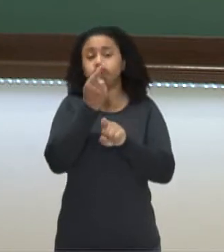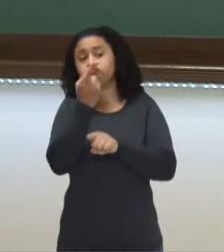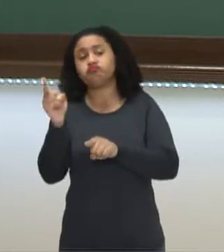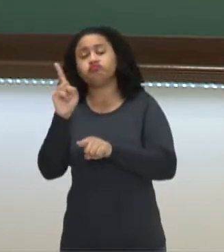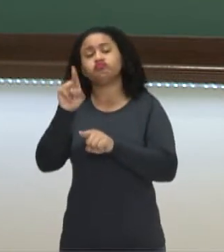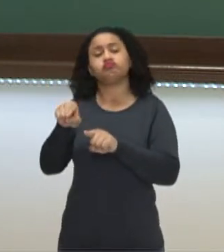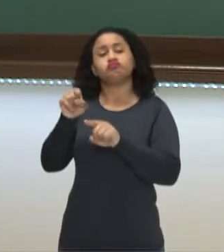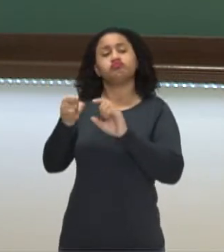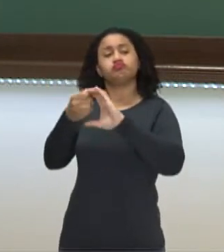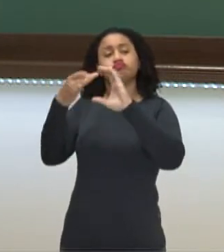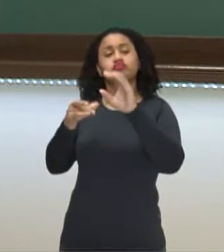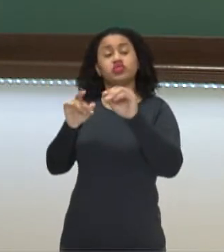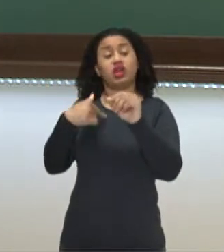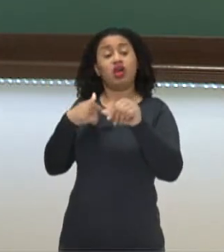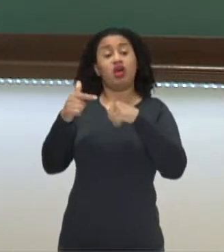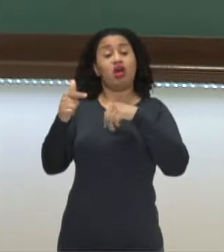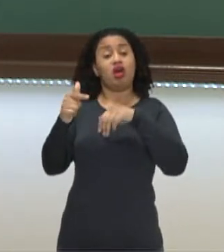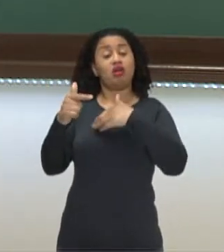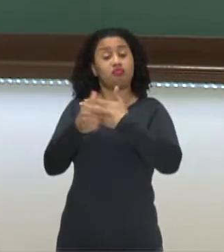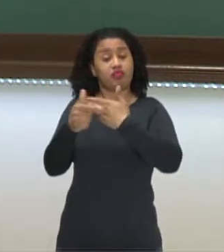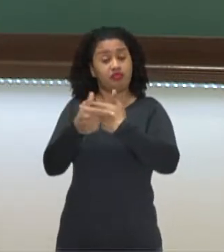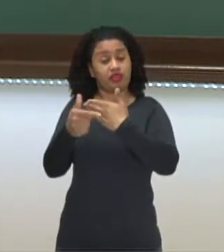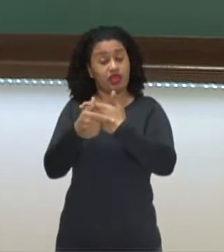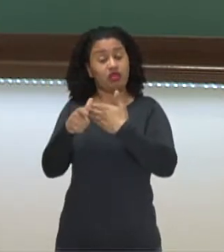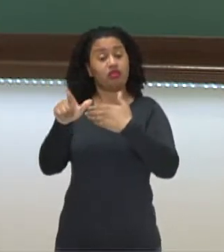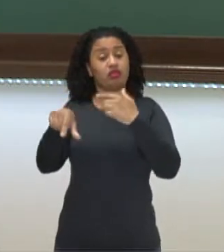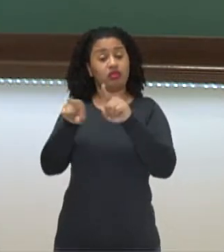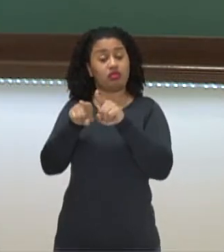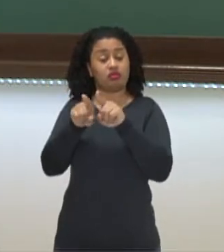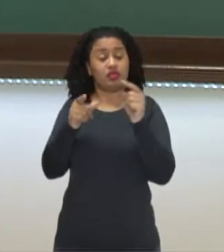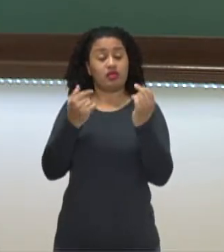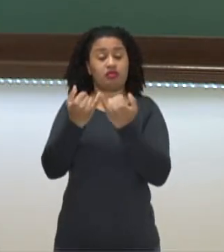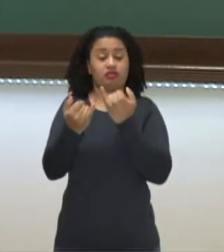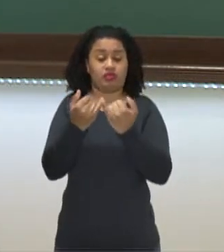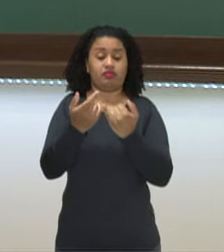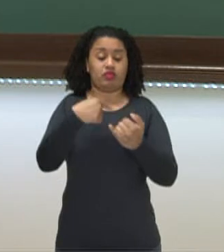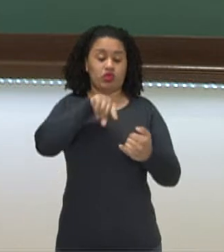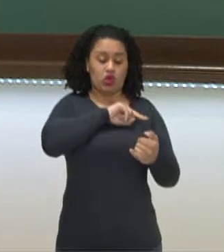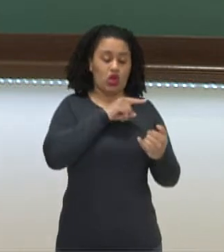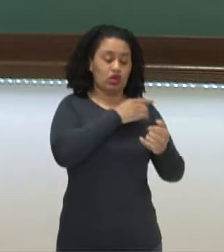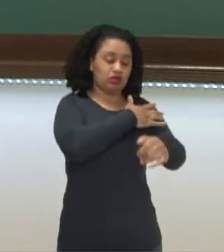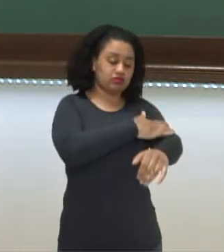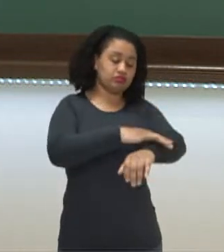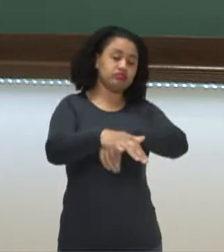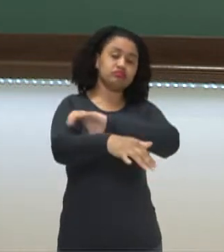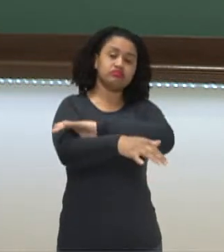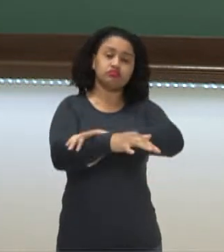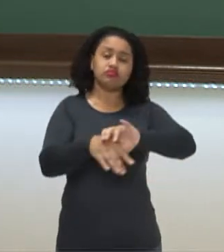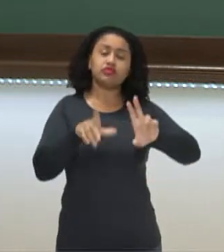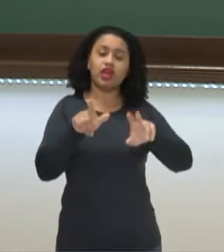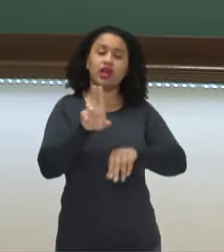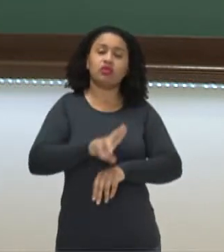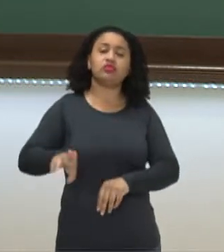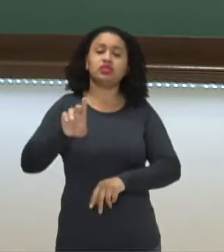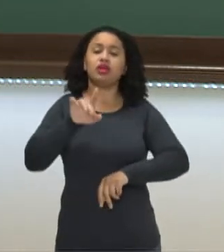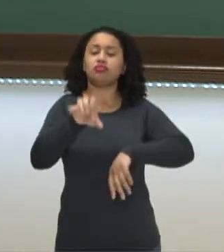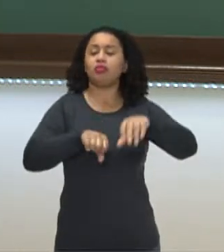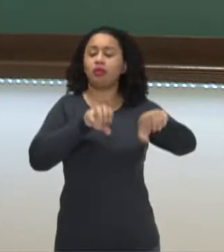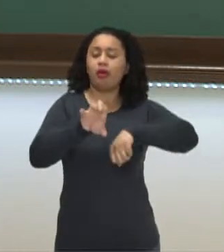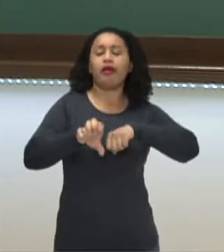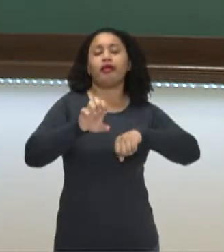também, perceba que a função também é parecida. No nosso caso aí, o braço, né, ele é utilizado mais para